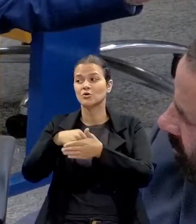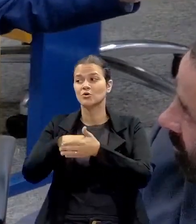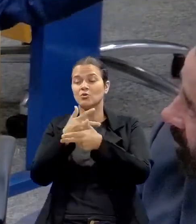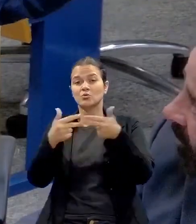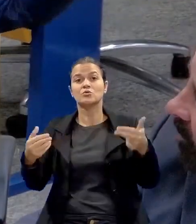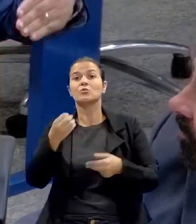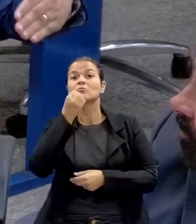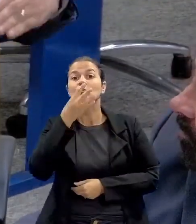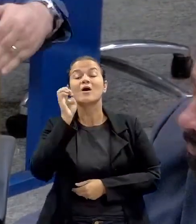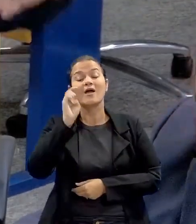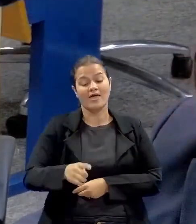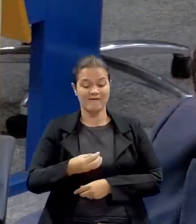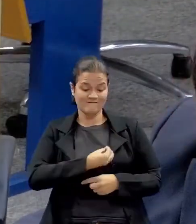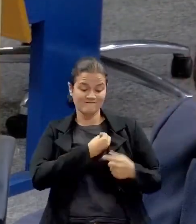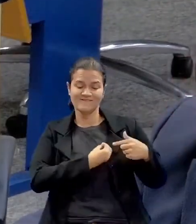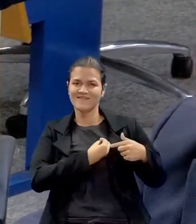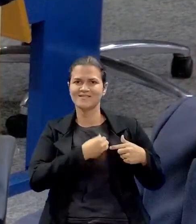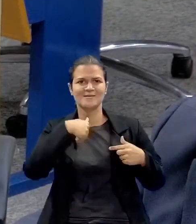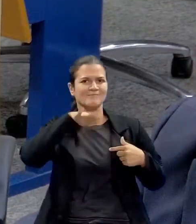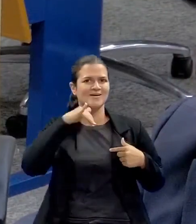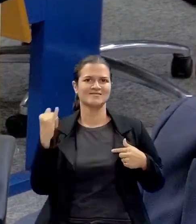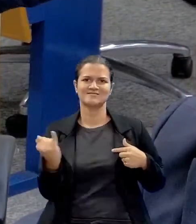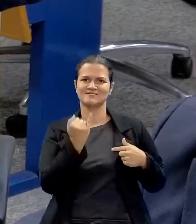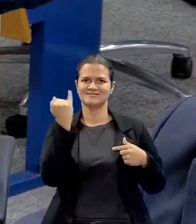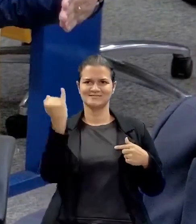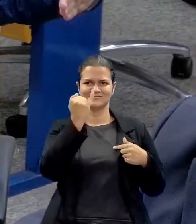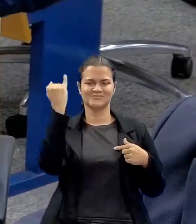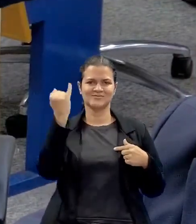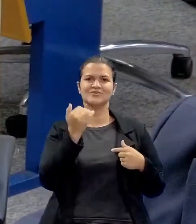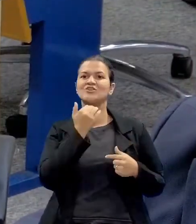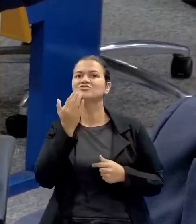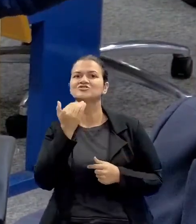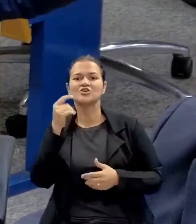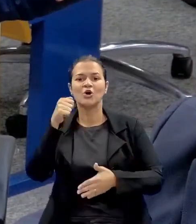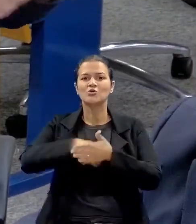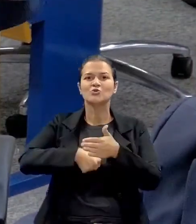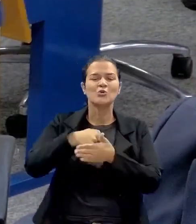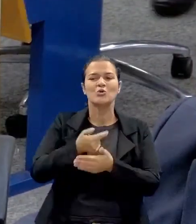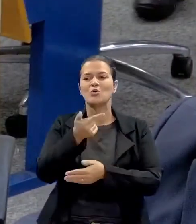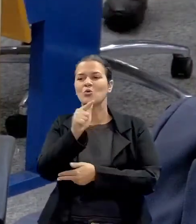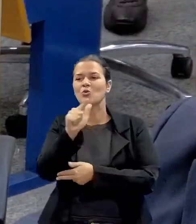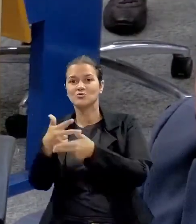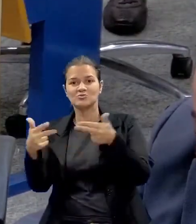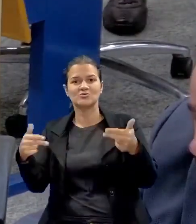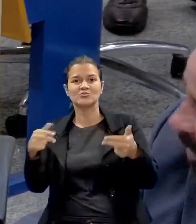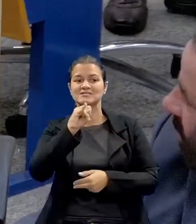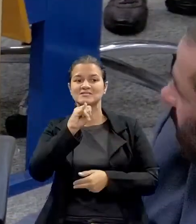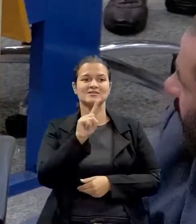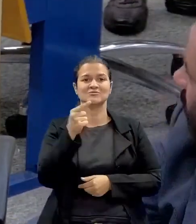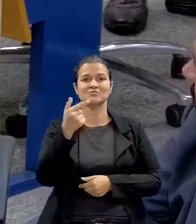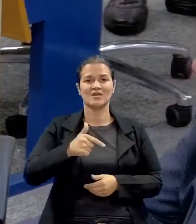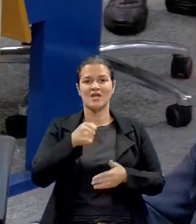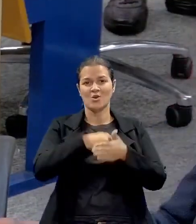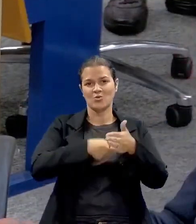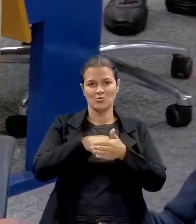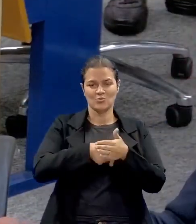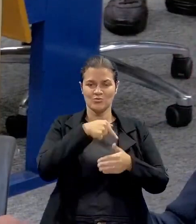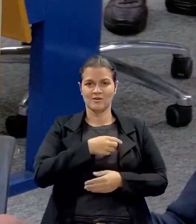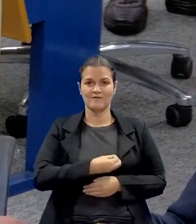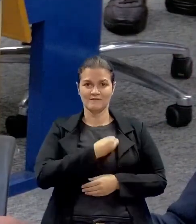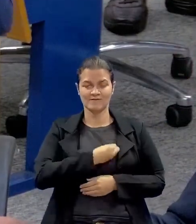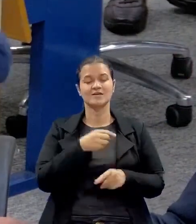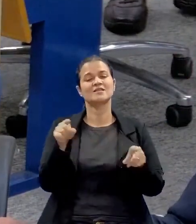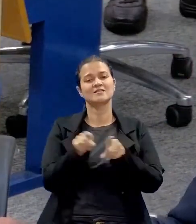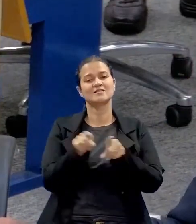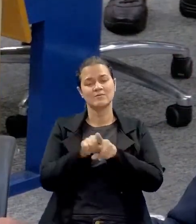vida. Não faz sentido lutar por outras coisas se não lutarmos pela vida. Além desse convite, quero convidar Vossa